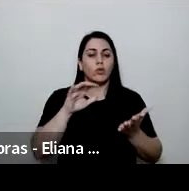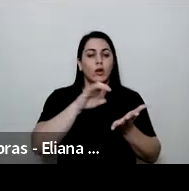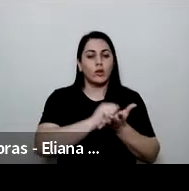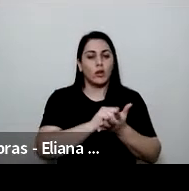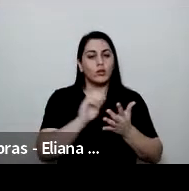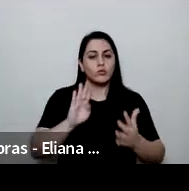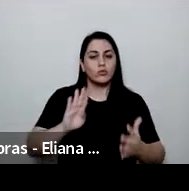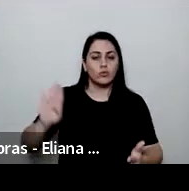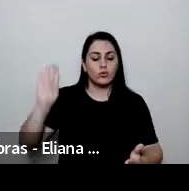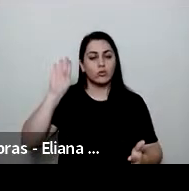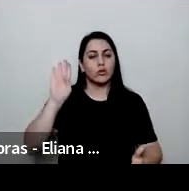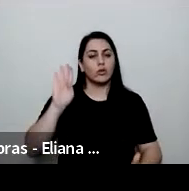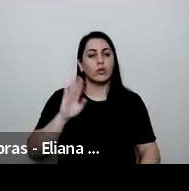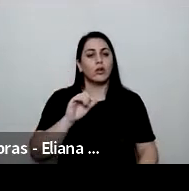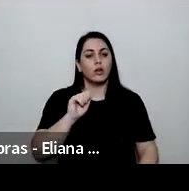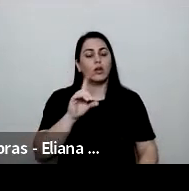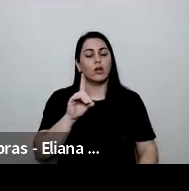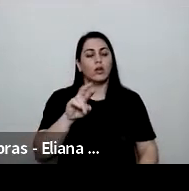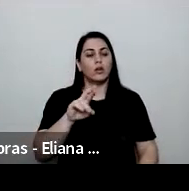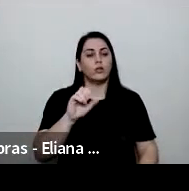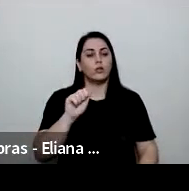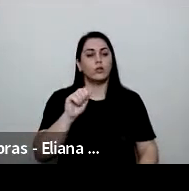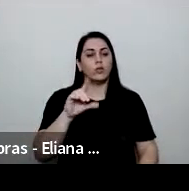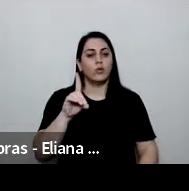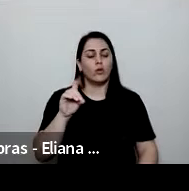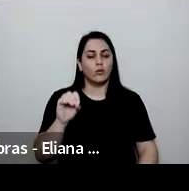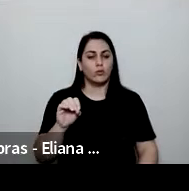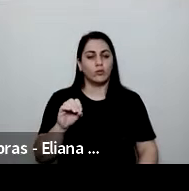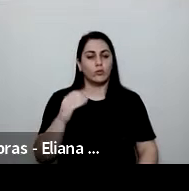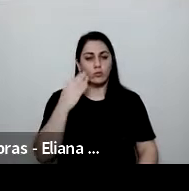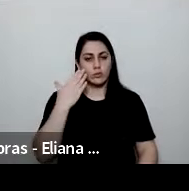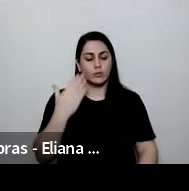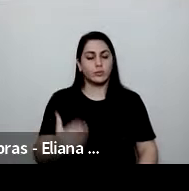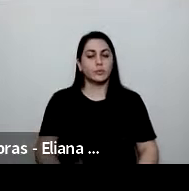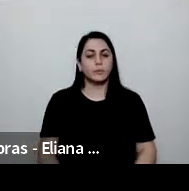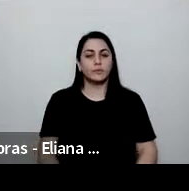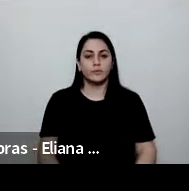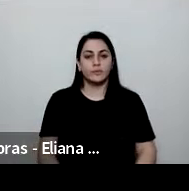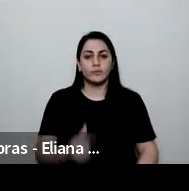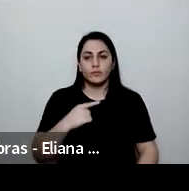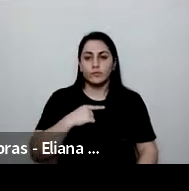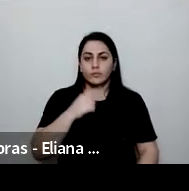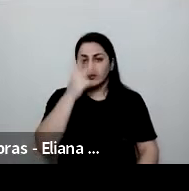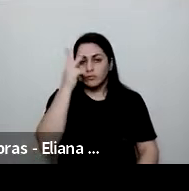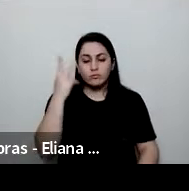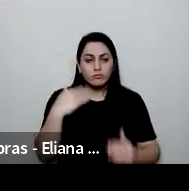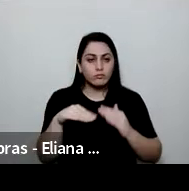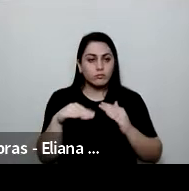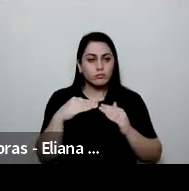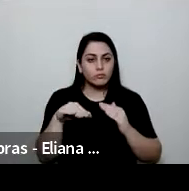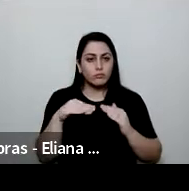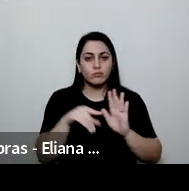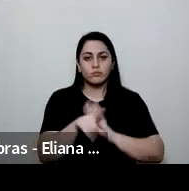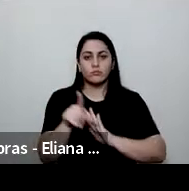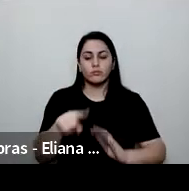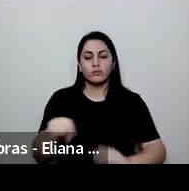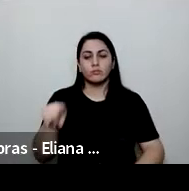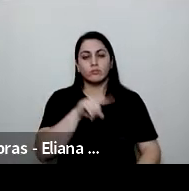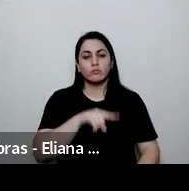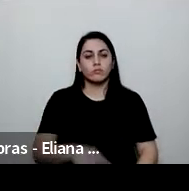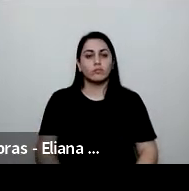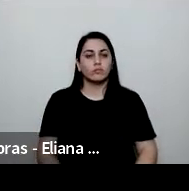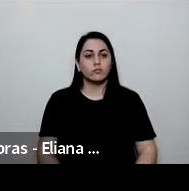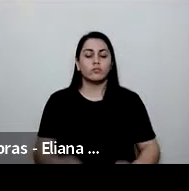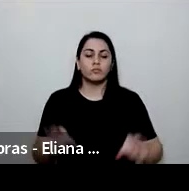Santos Melissa Obrigada alguma divergência nesse sentido eu consultar os eminentes pares